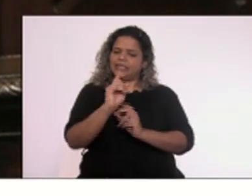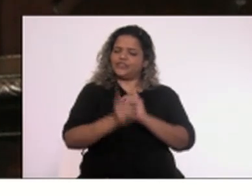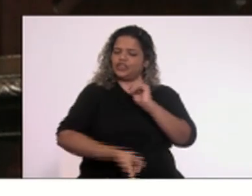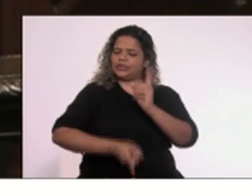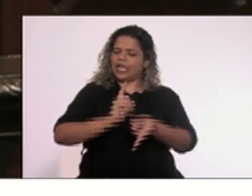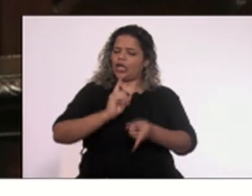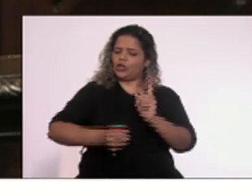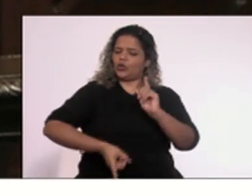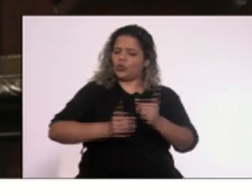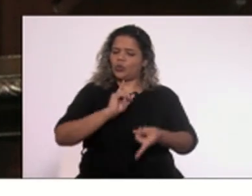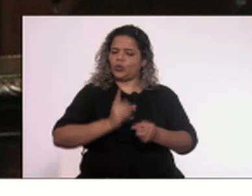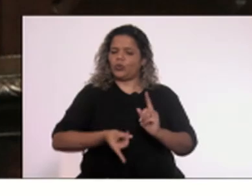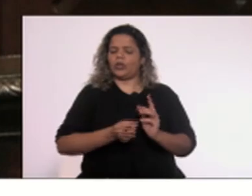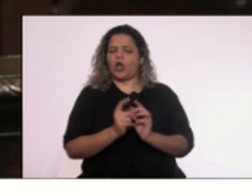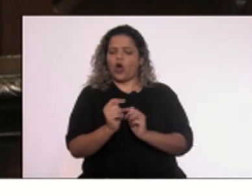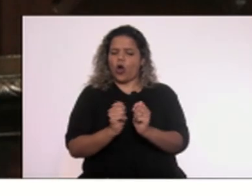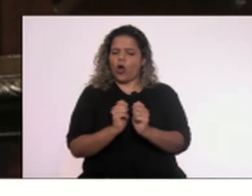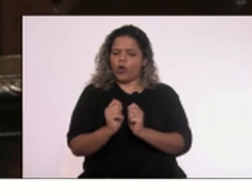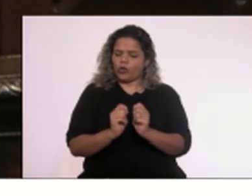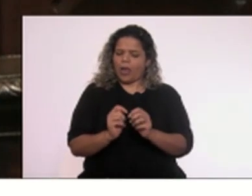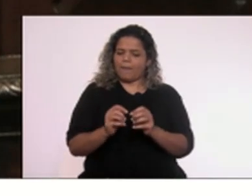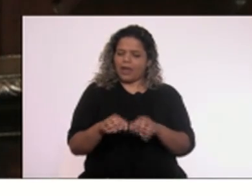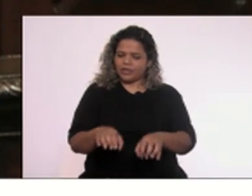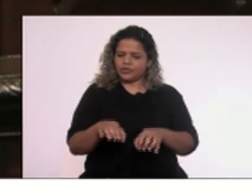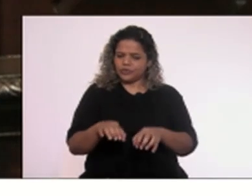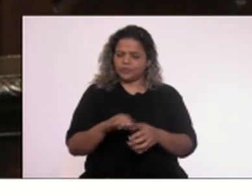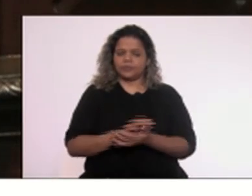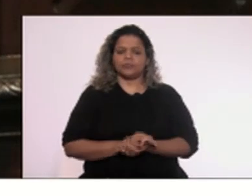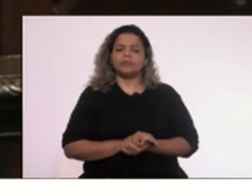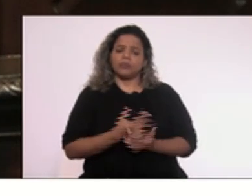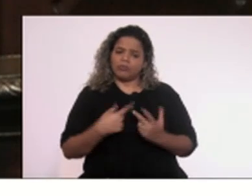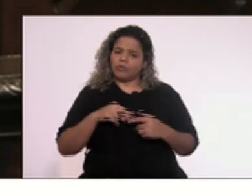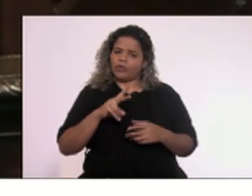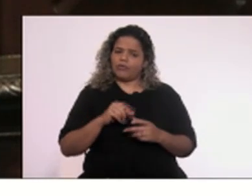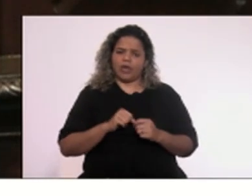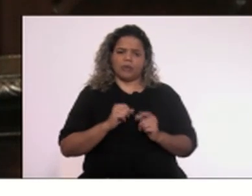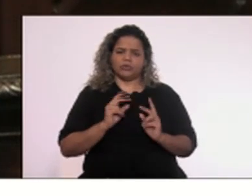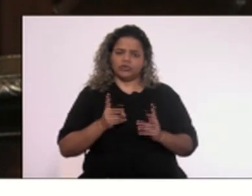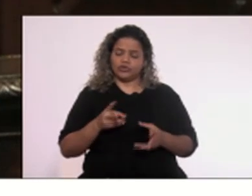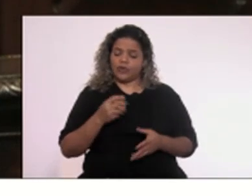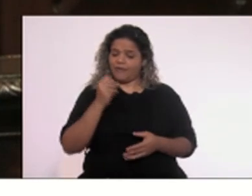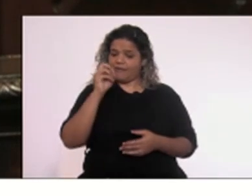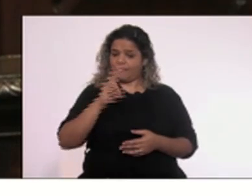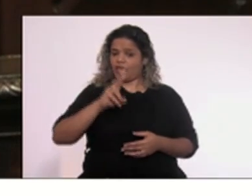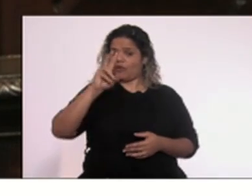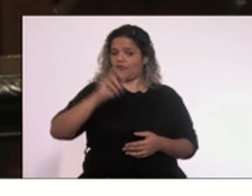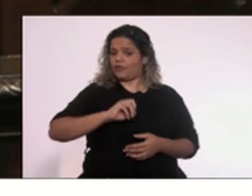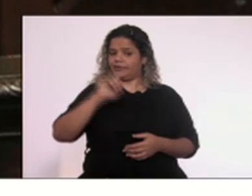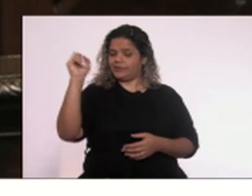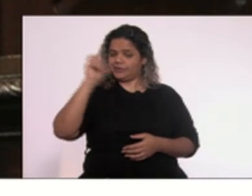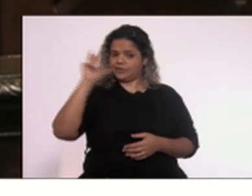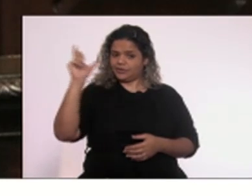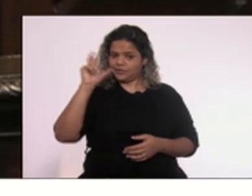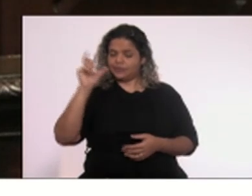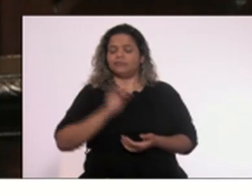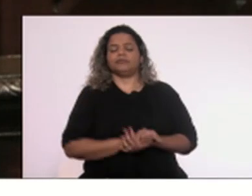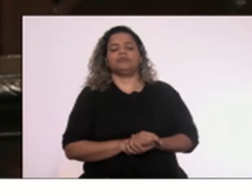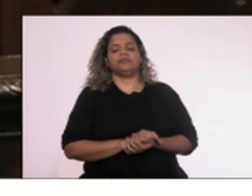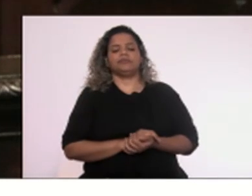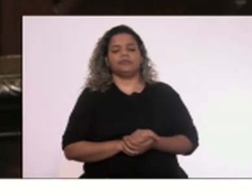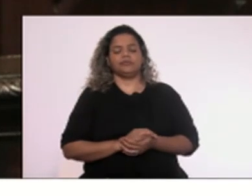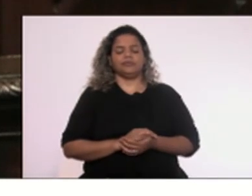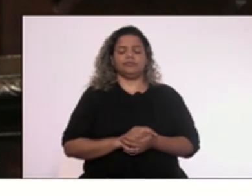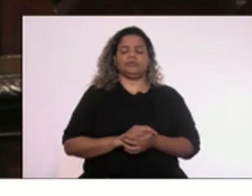ditaduras internas de controle partidário. E nós vamos nos manter vivos nessa